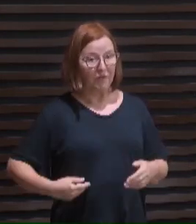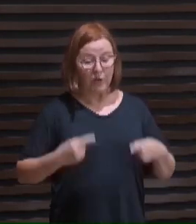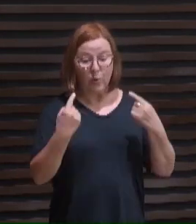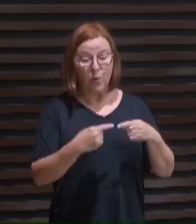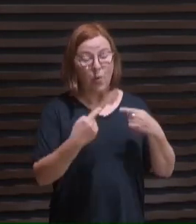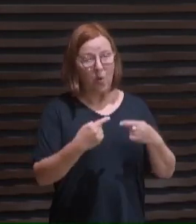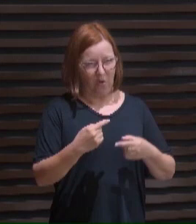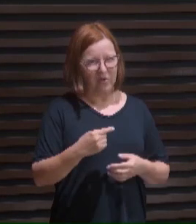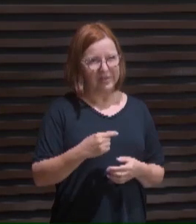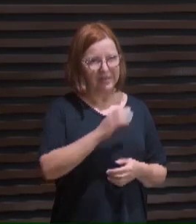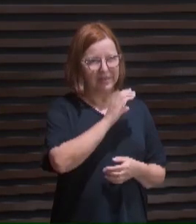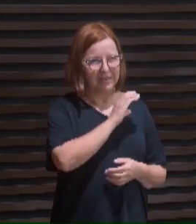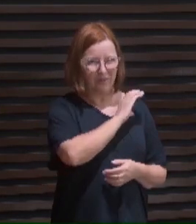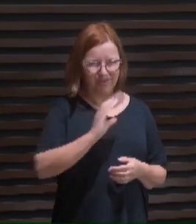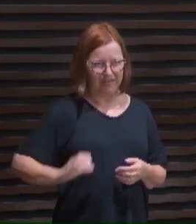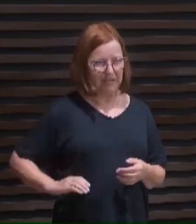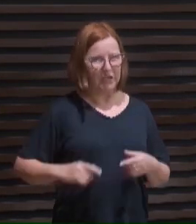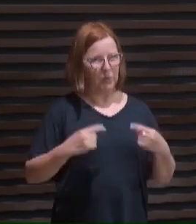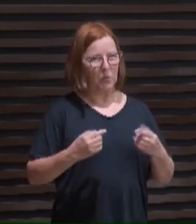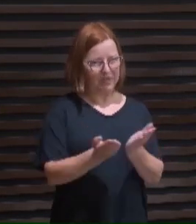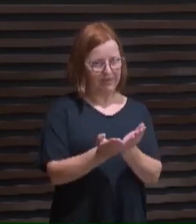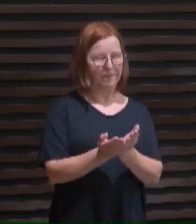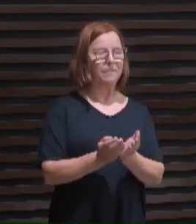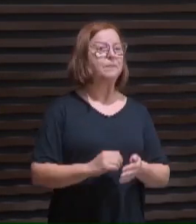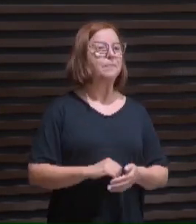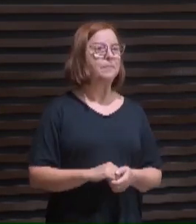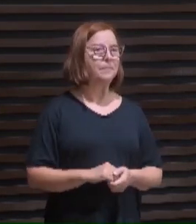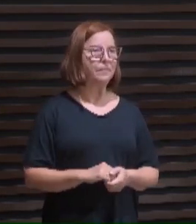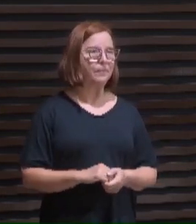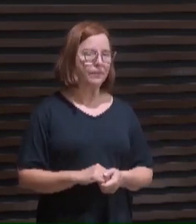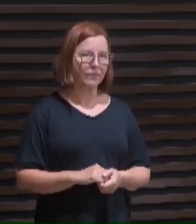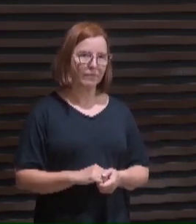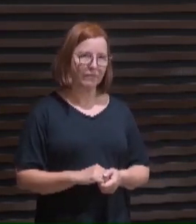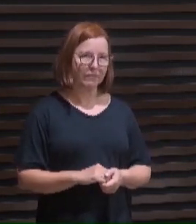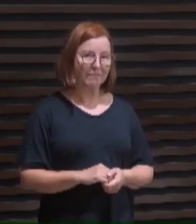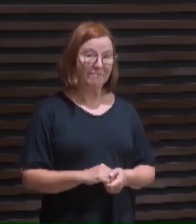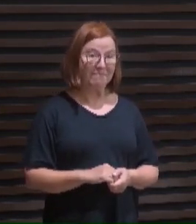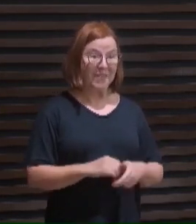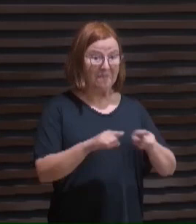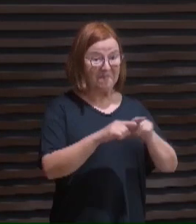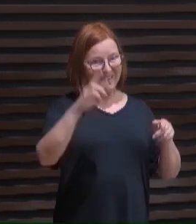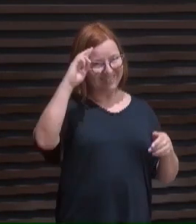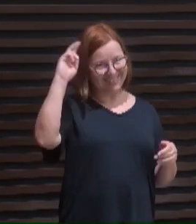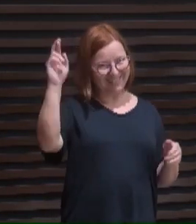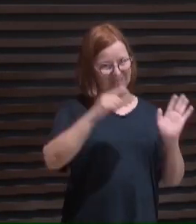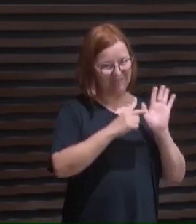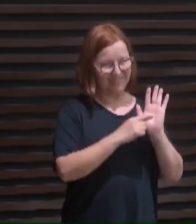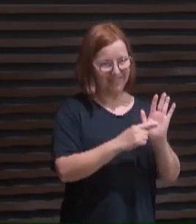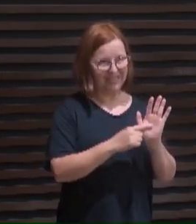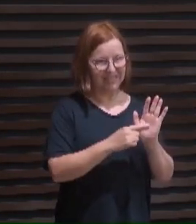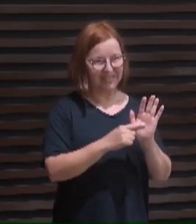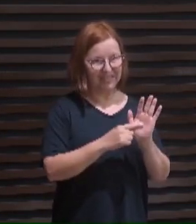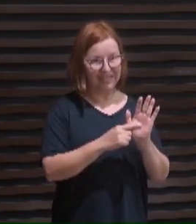Cristo, contra o cristianismo. Agora, o Senhor mostra que isso vai